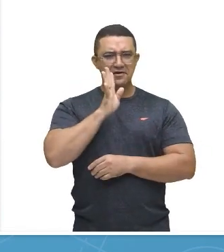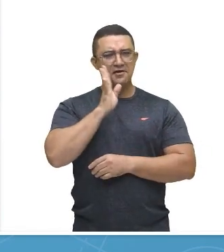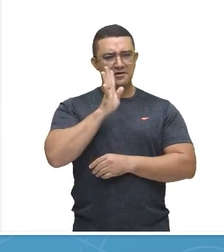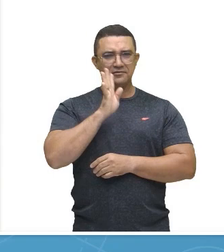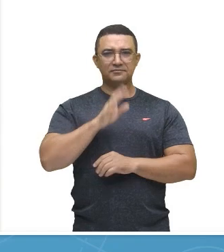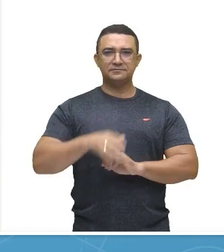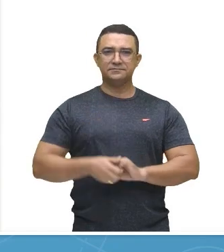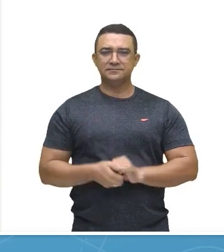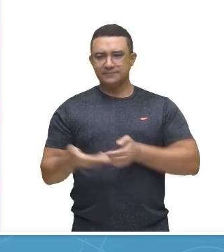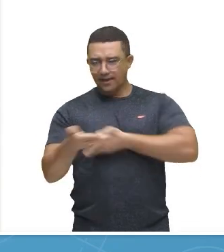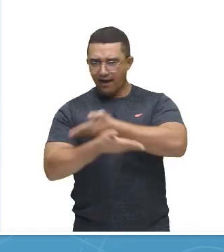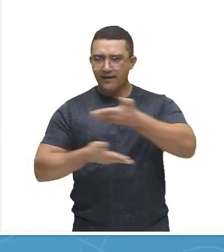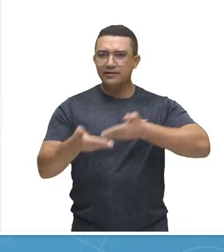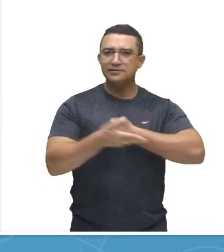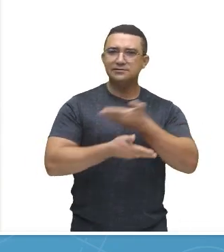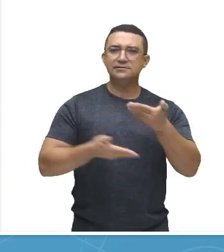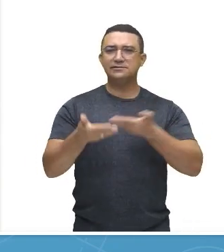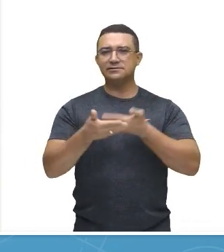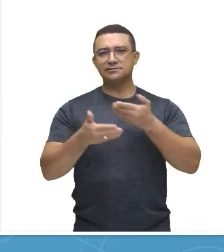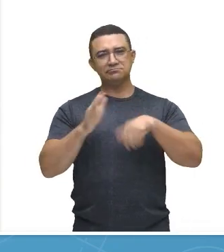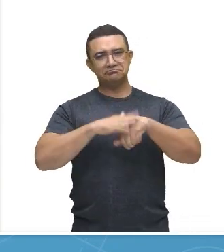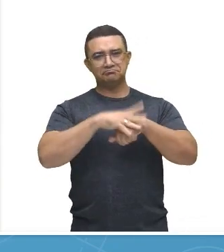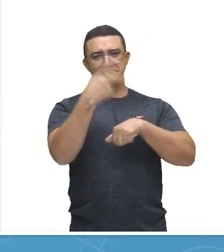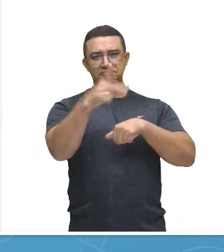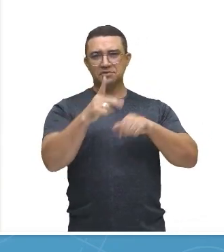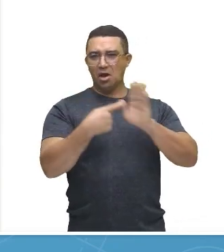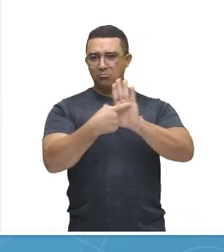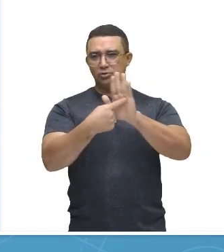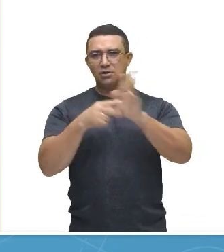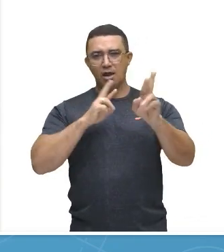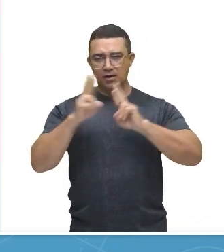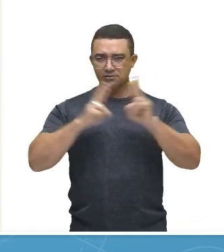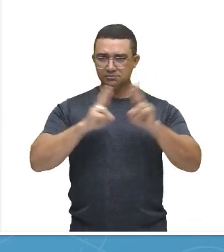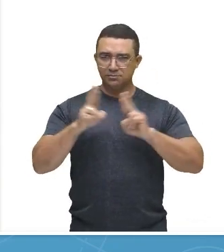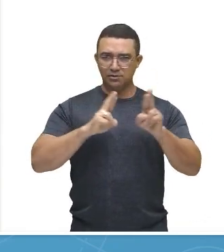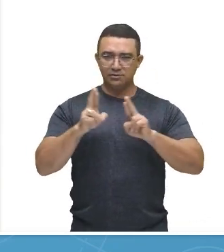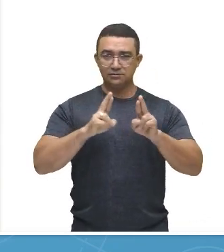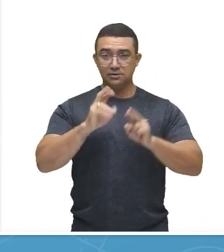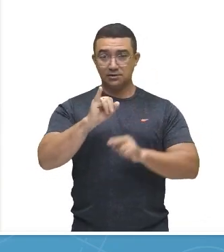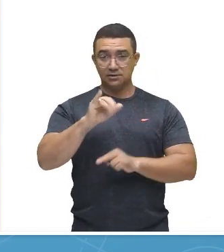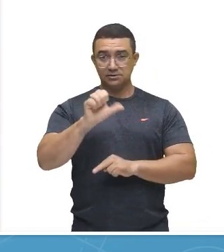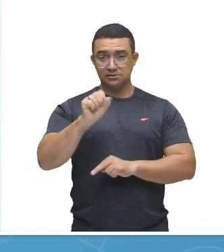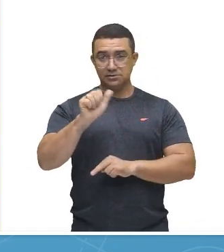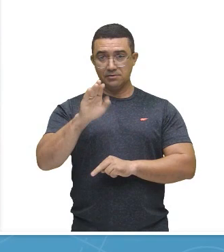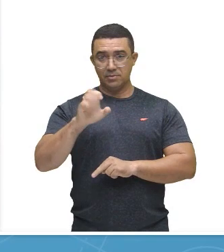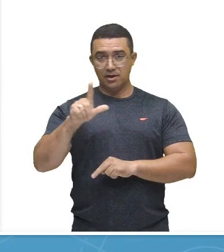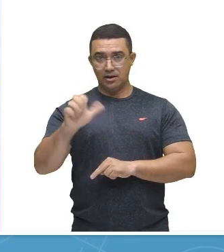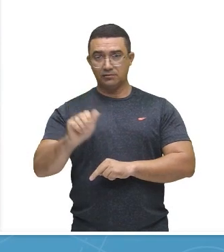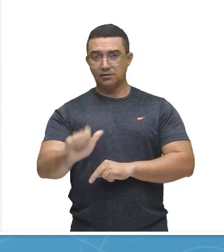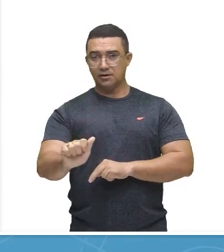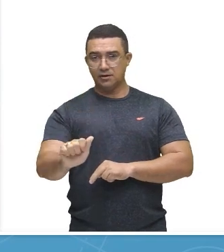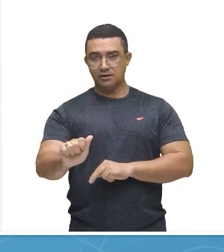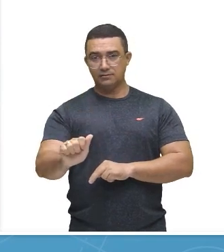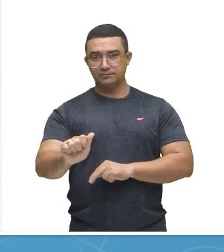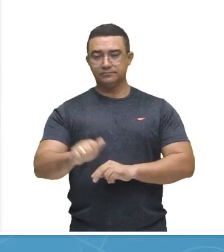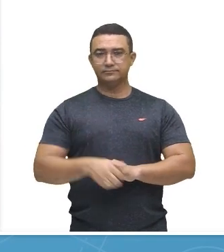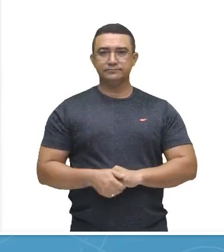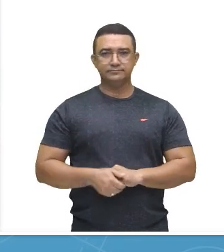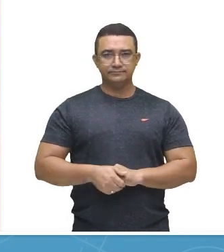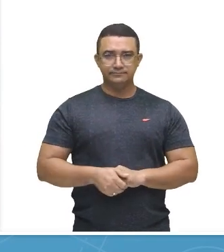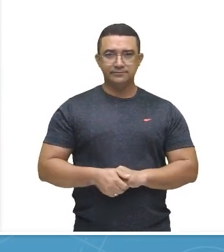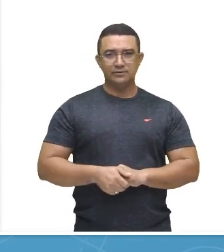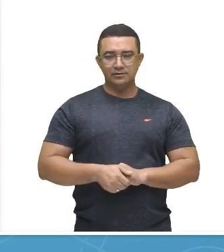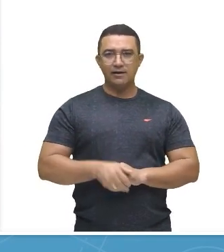interagindo, sugerindo aqui a sua resposta, como fez a Isabela, sugerindo letra A. E aqui outras, olha, quanta gente